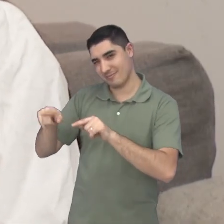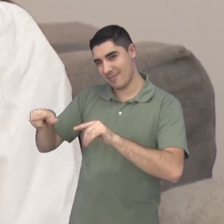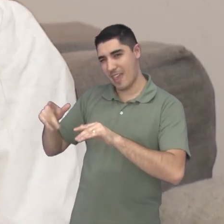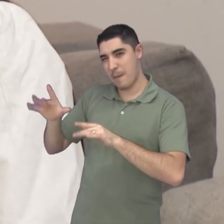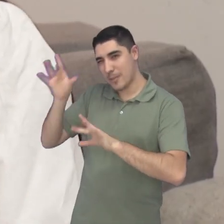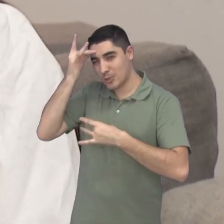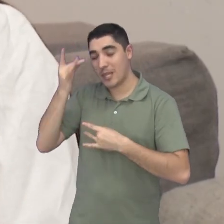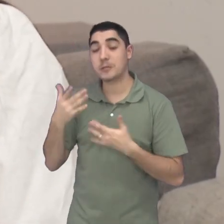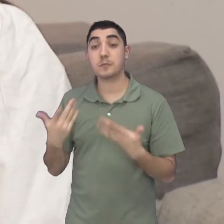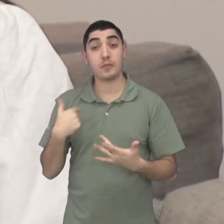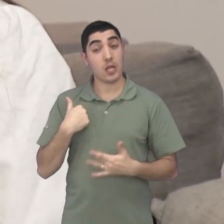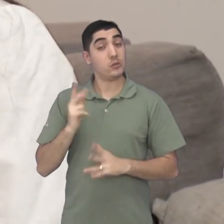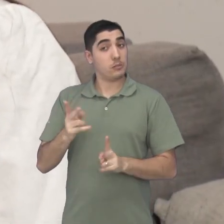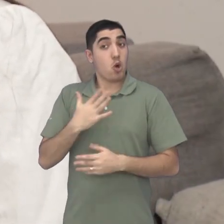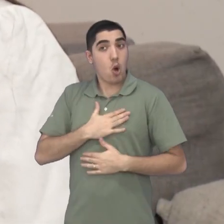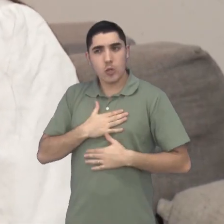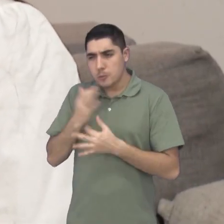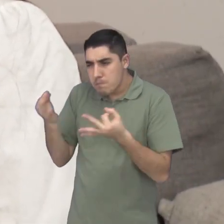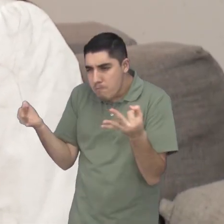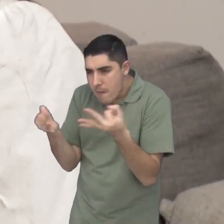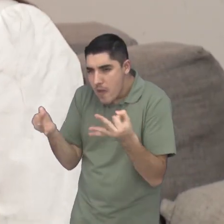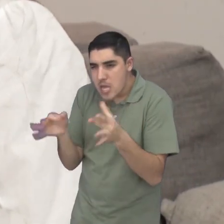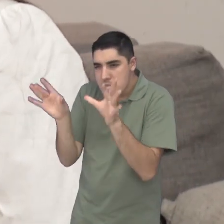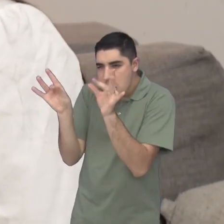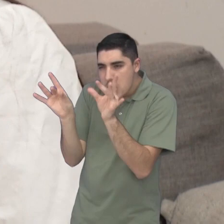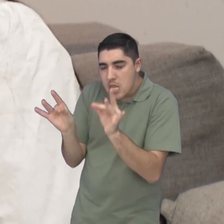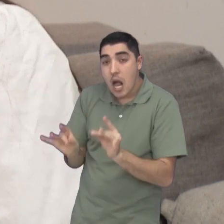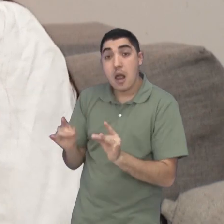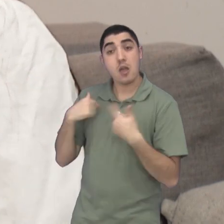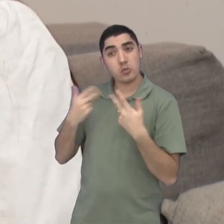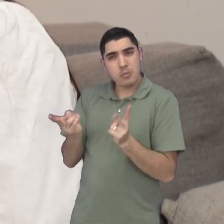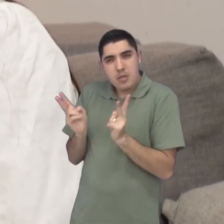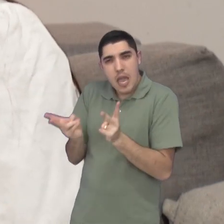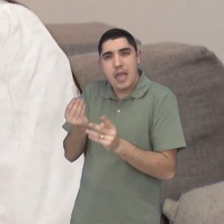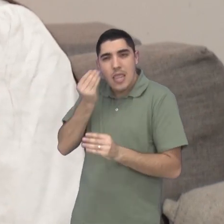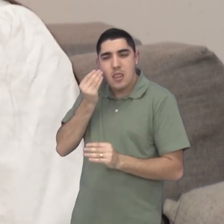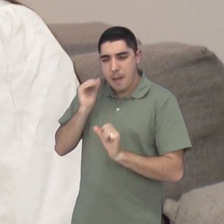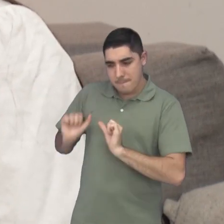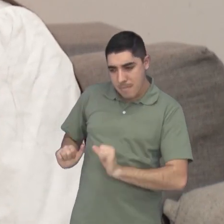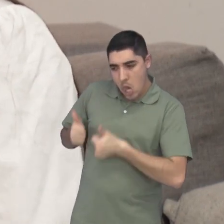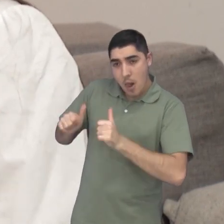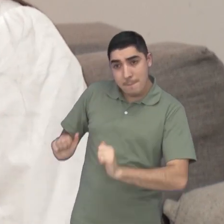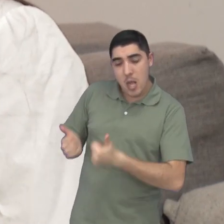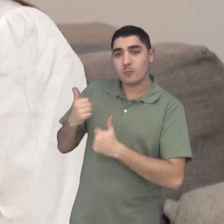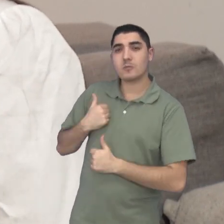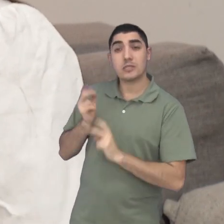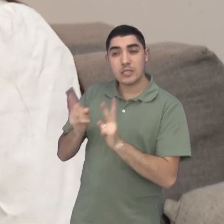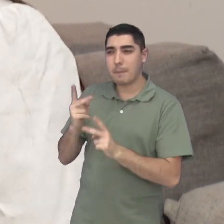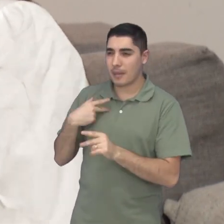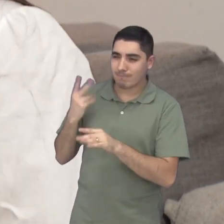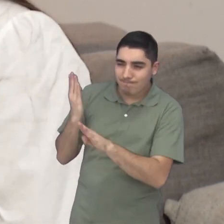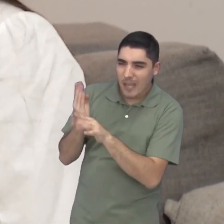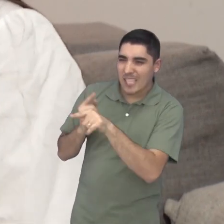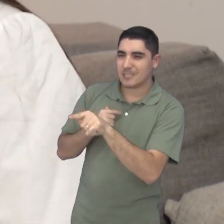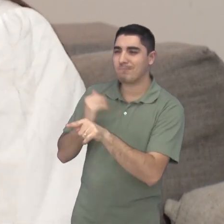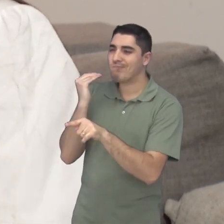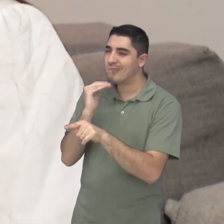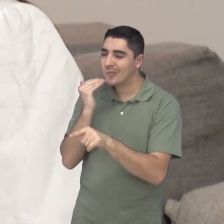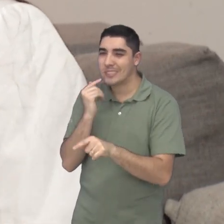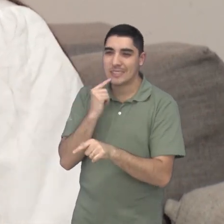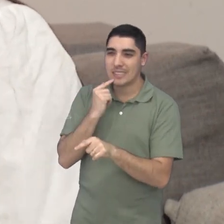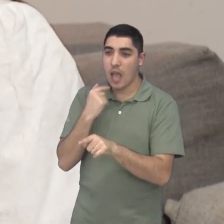muito perfeccionista, então eu sempre, quero melhorar em tudo que eu faço, então eu sempre acho errinhos, então eu sempre melhoro